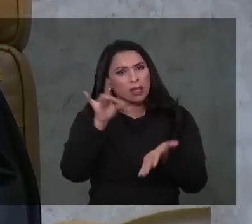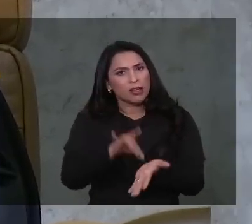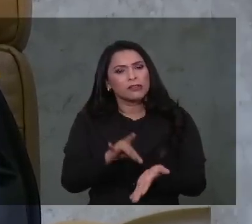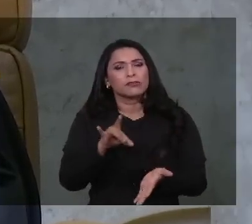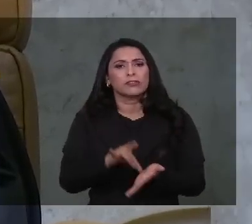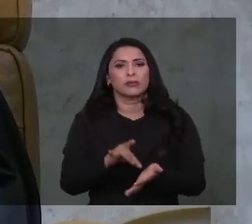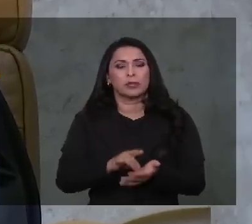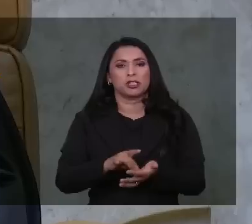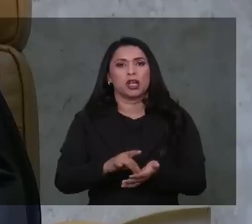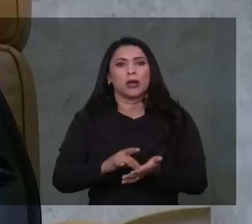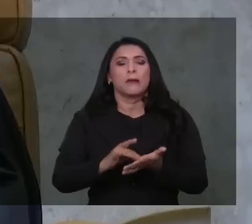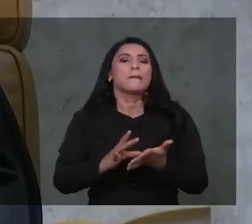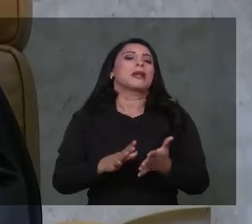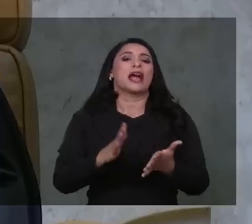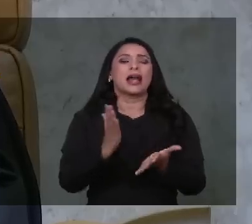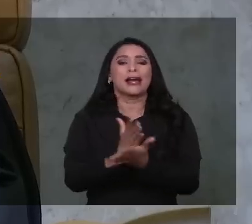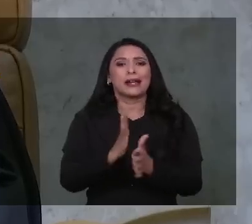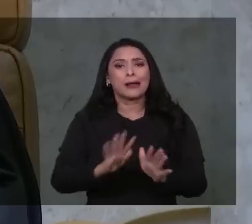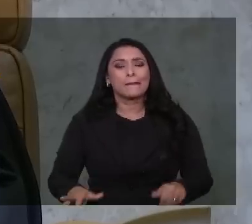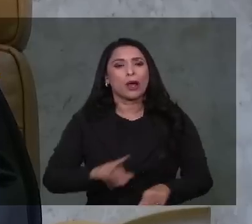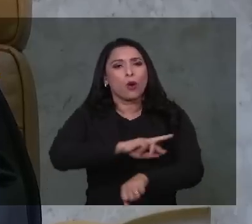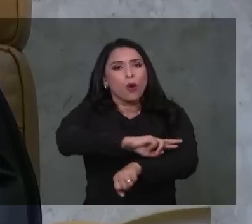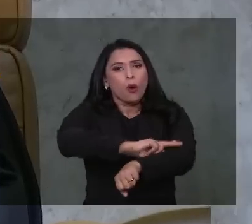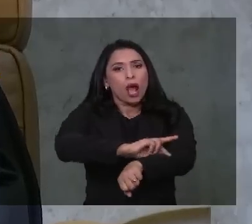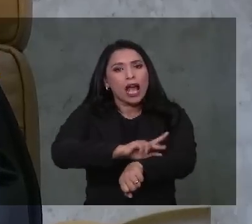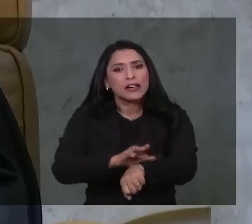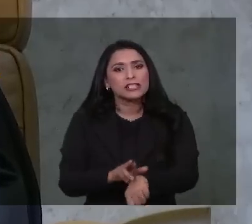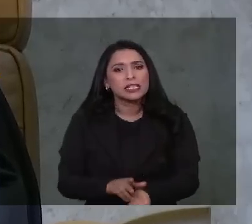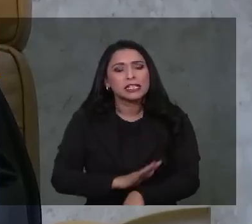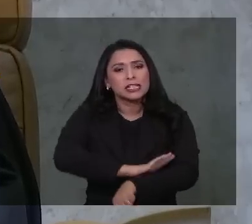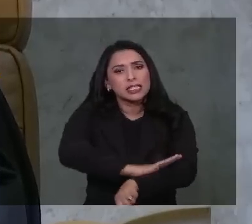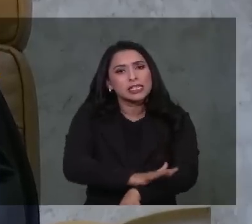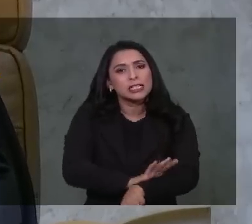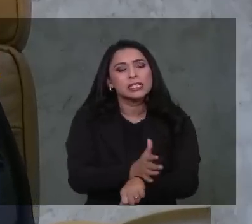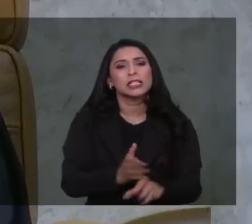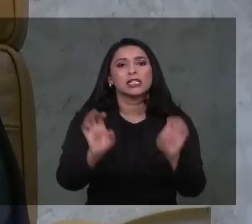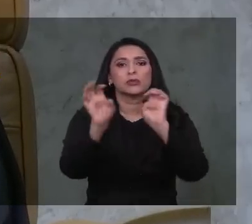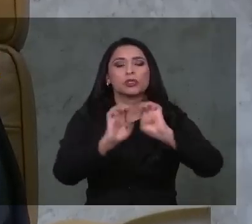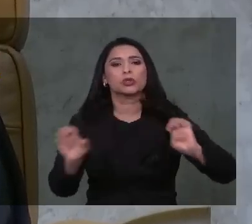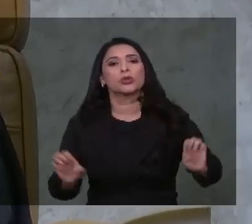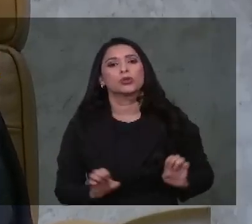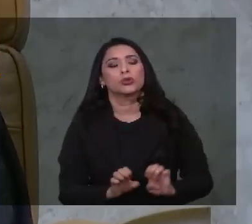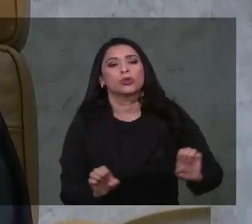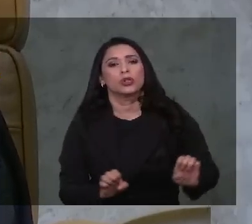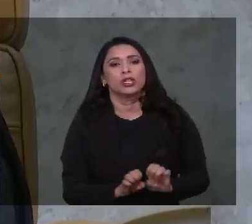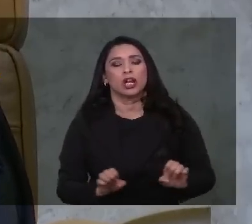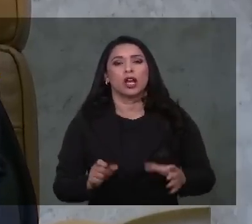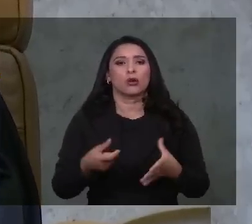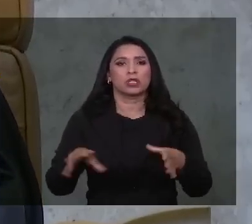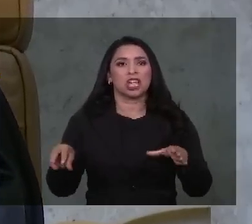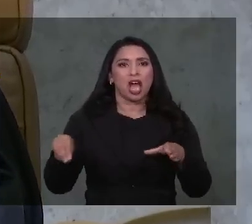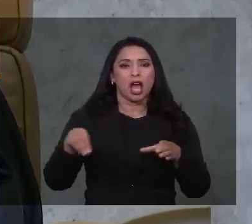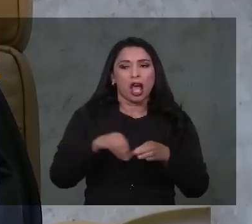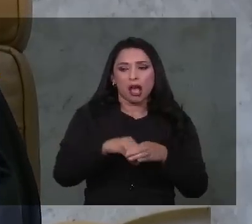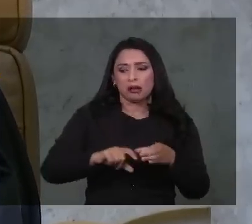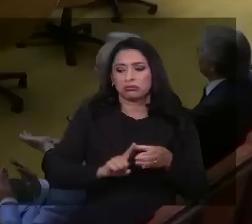o racismo estrutural que a escravização e sua abolição sem inclusão acarretaram.